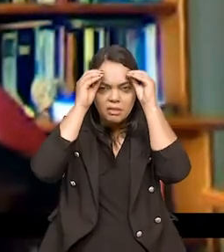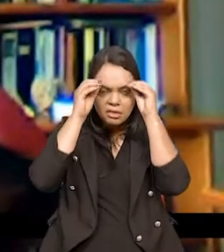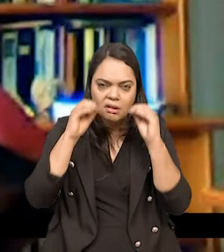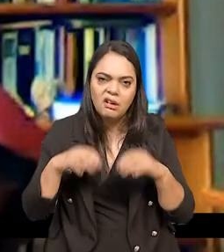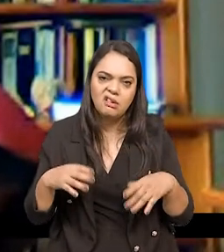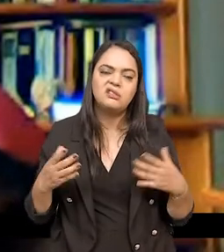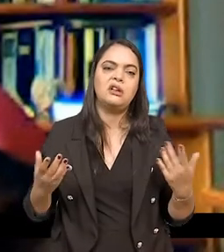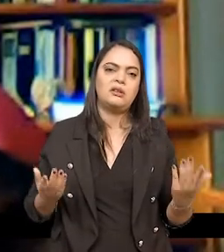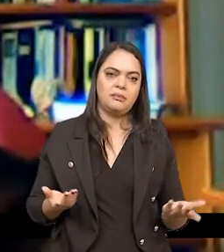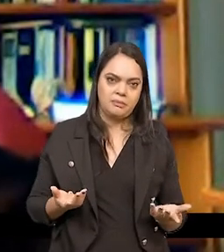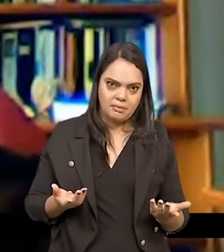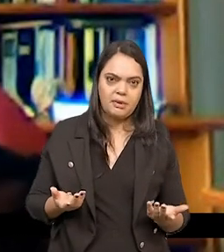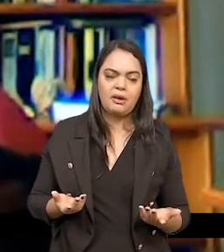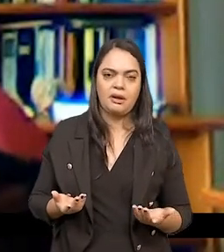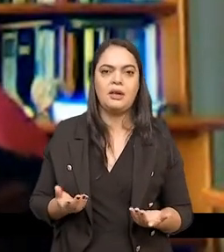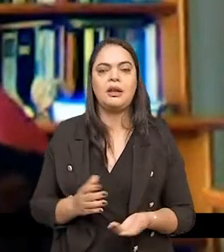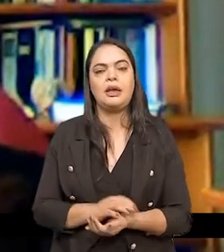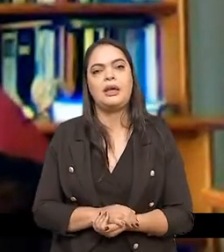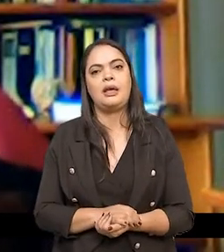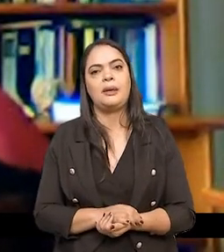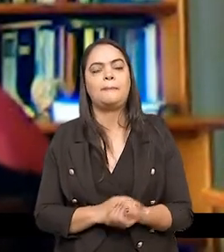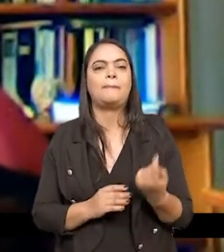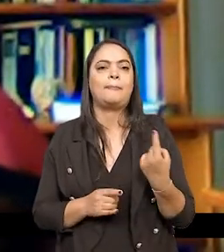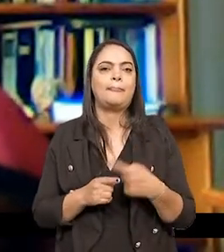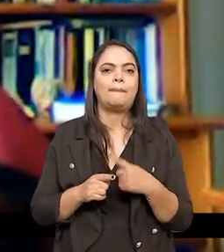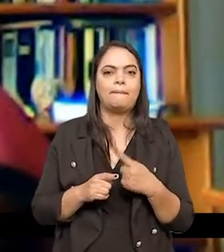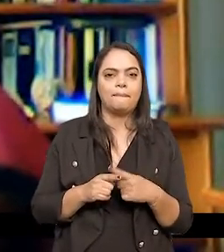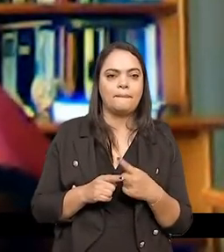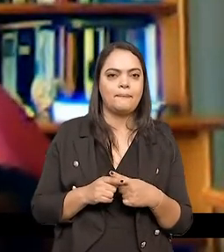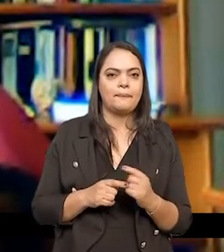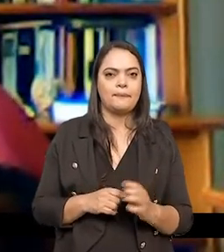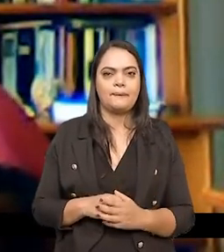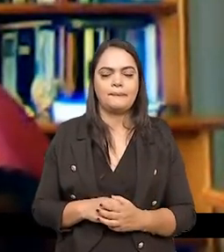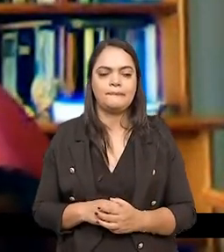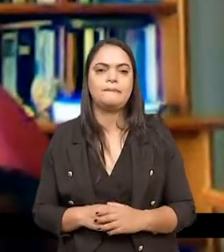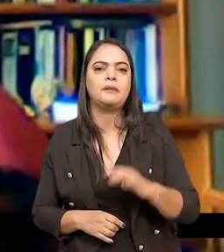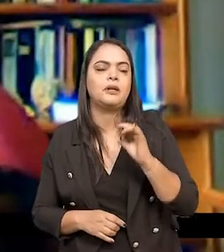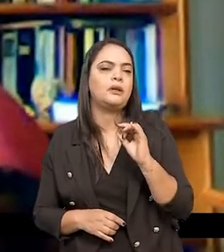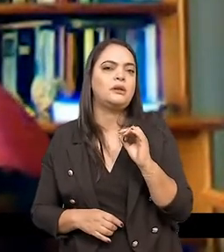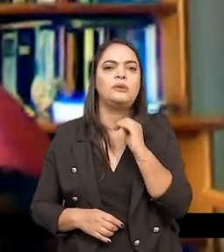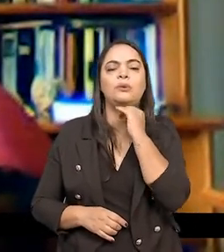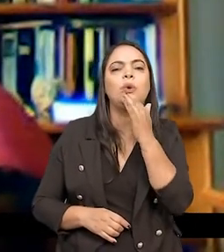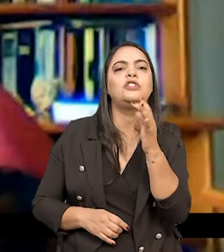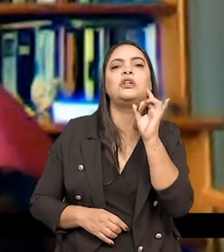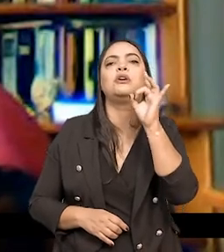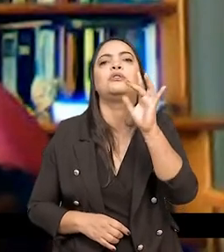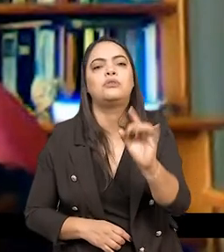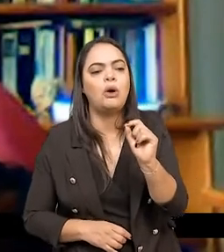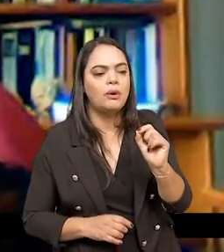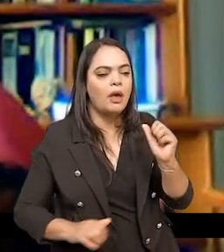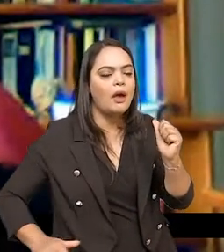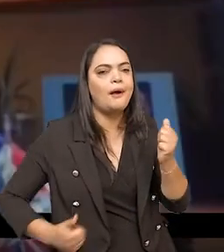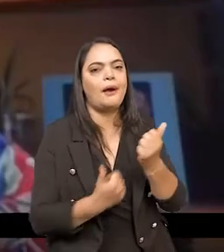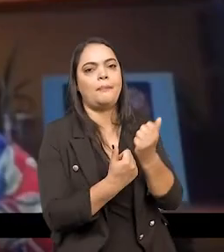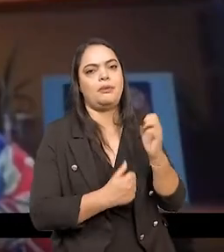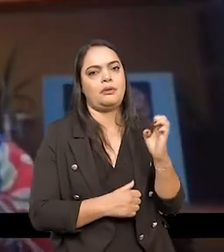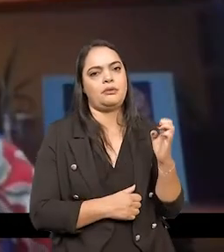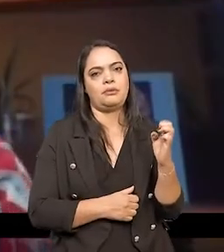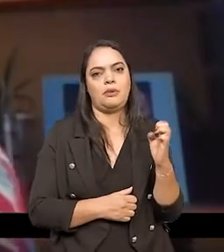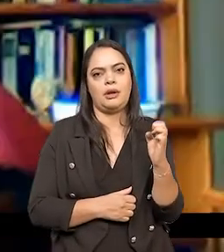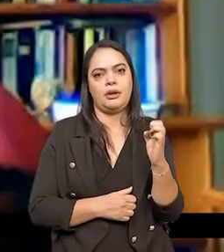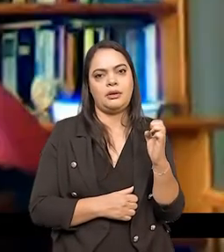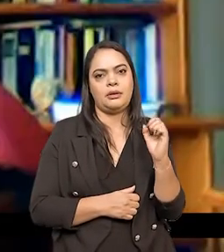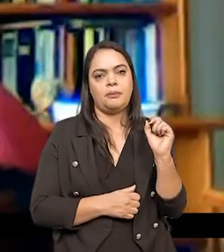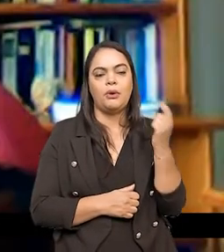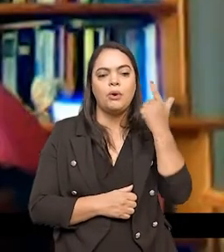a Adriana Leu, ela pode confirmar, né, que quando... Eu vou dizer, não basta ser de esquerda para ter uma proposta